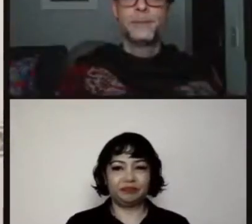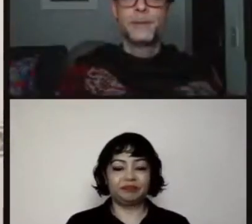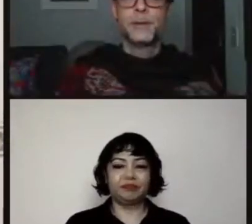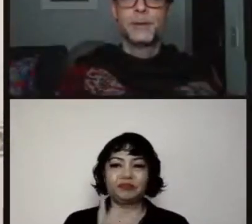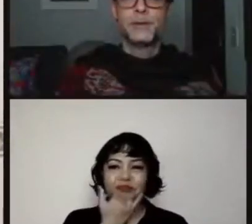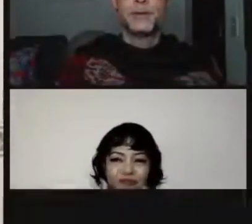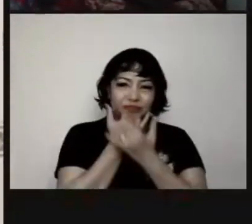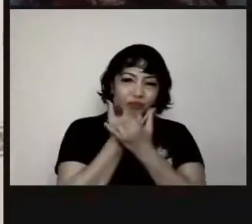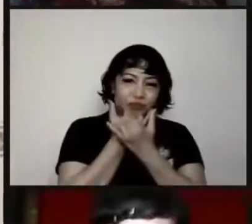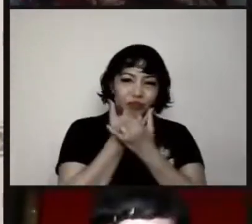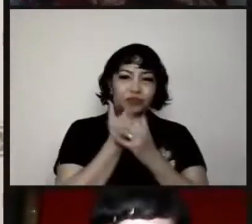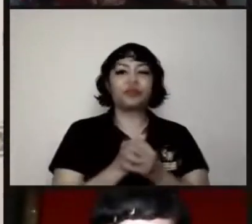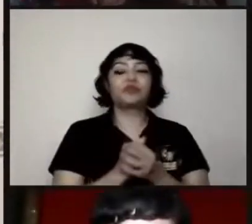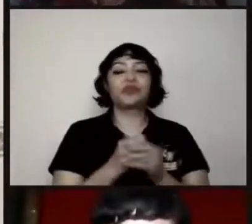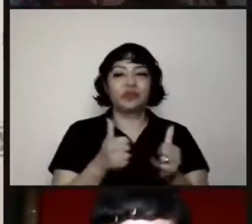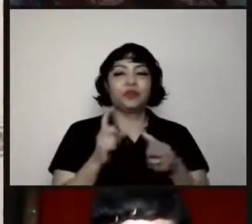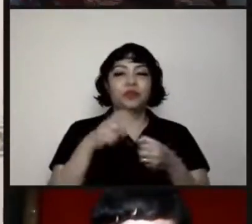desculpa. De volta.